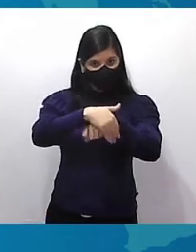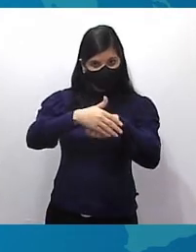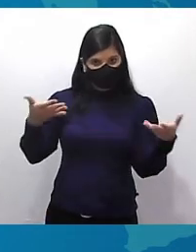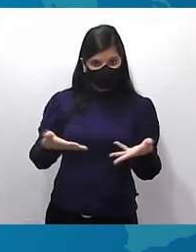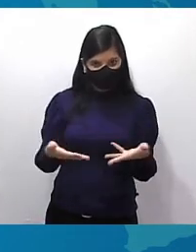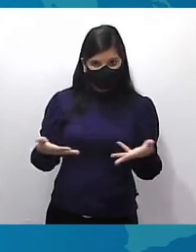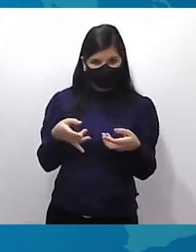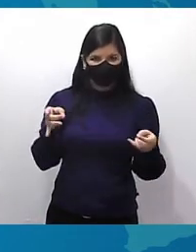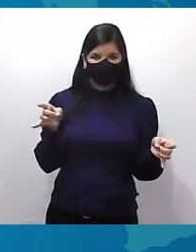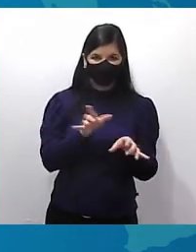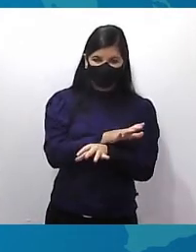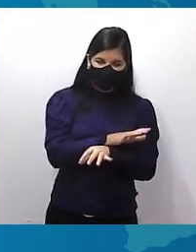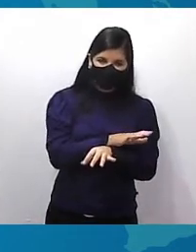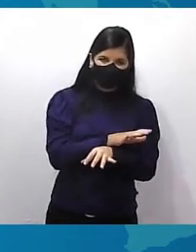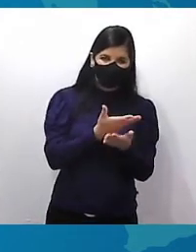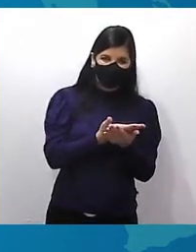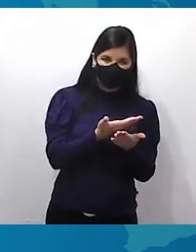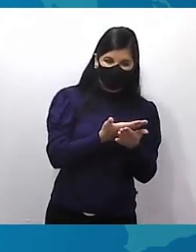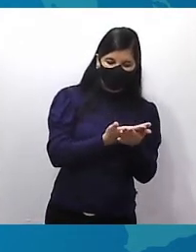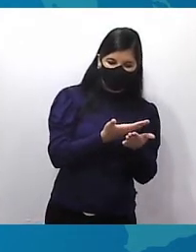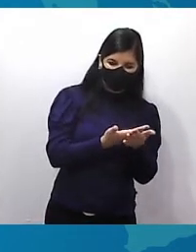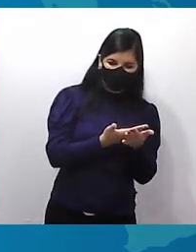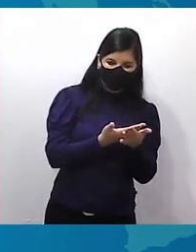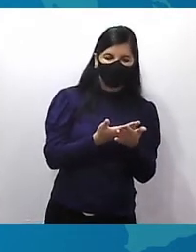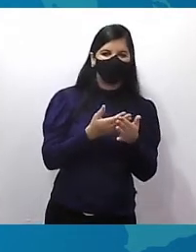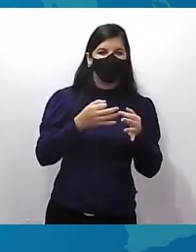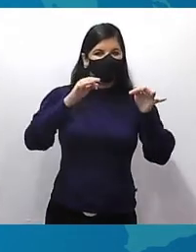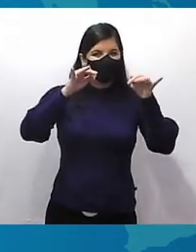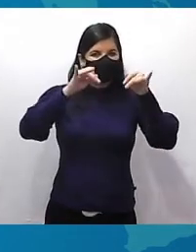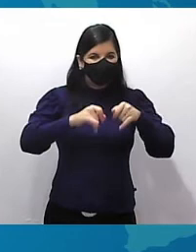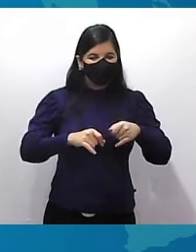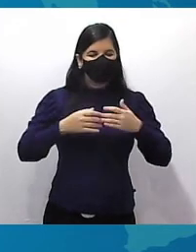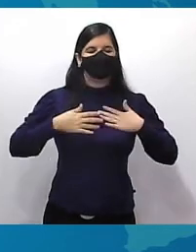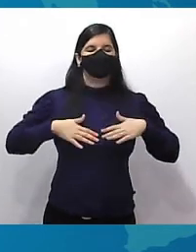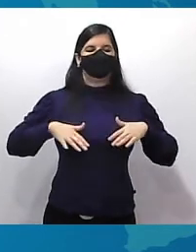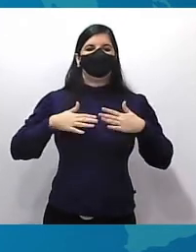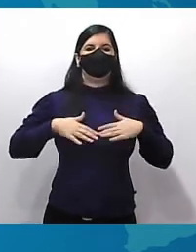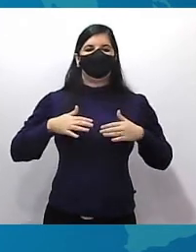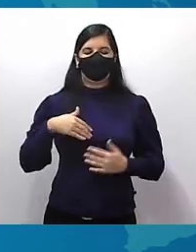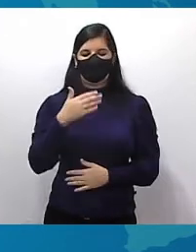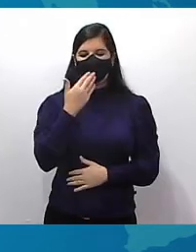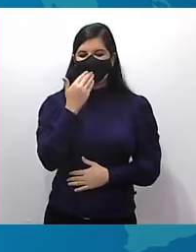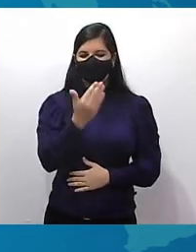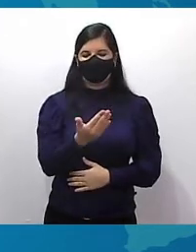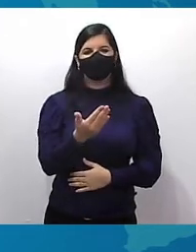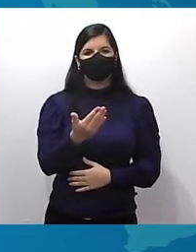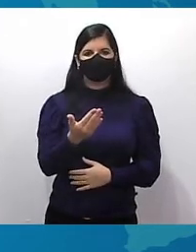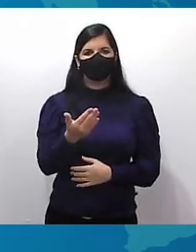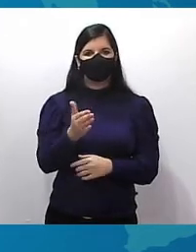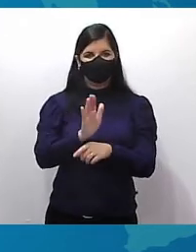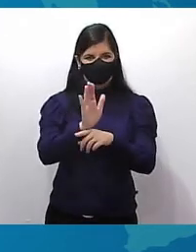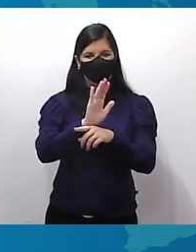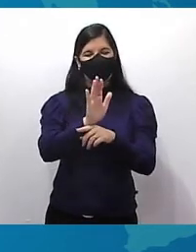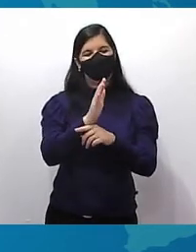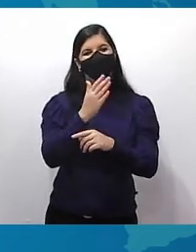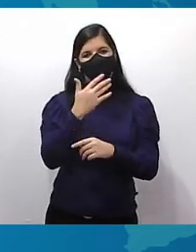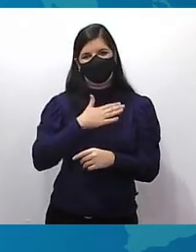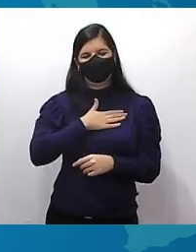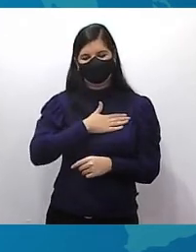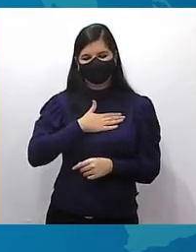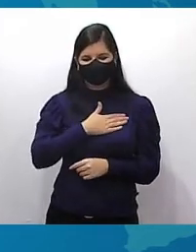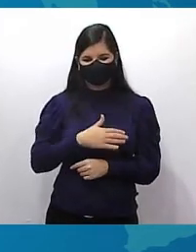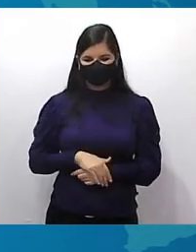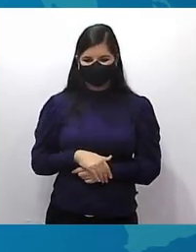quando eu terminar meu período de aula, de tudo que eu tenho que fazer para descansar, eu vou assistir minha série favorita. E